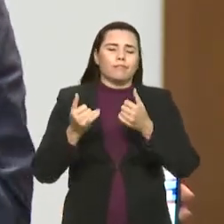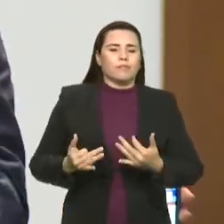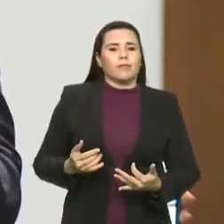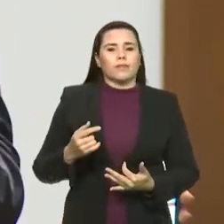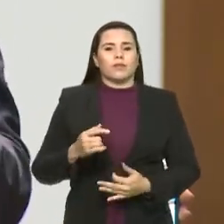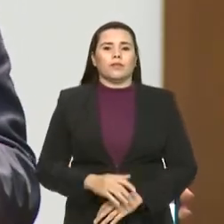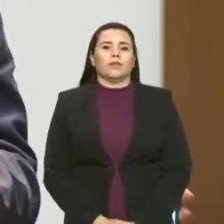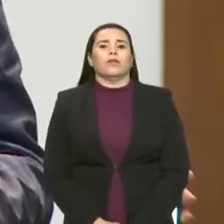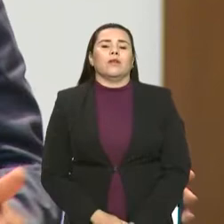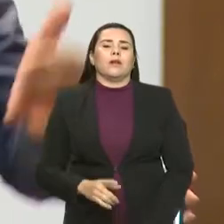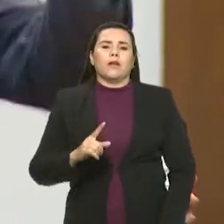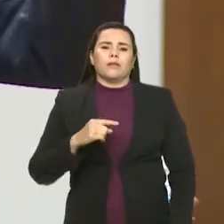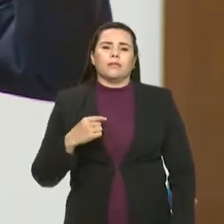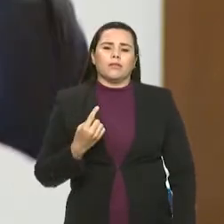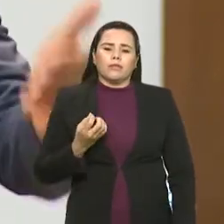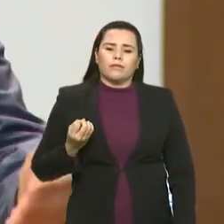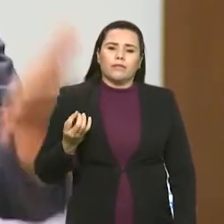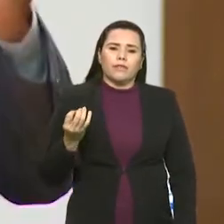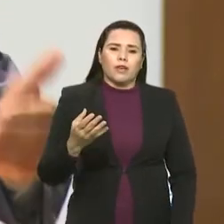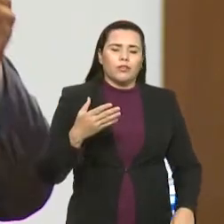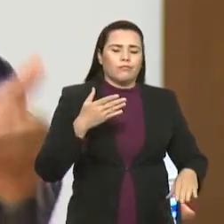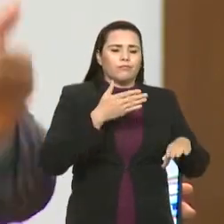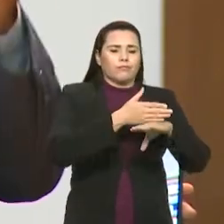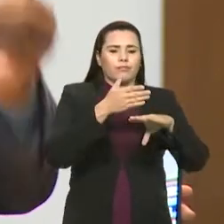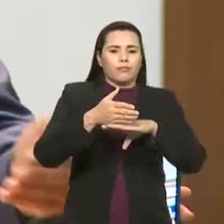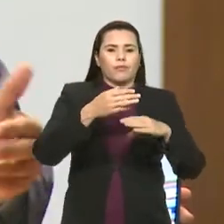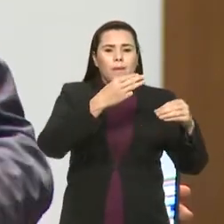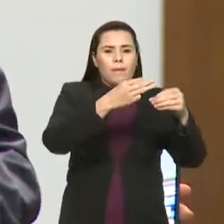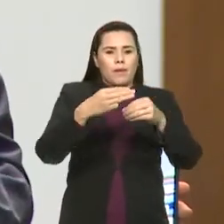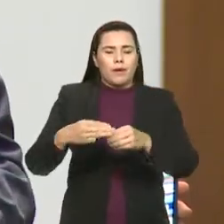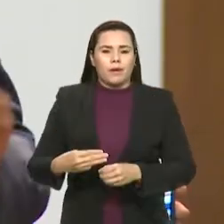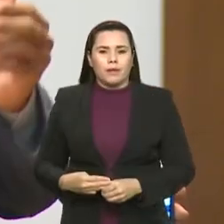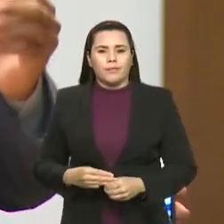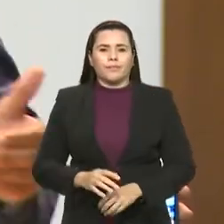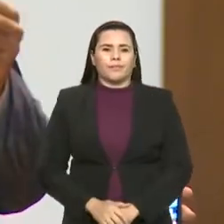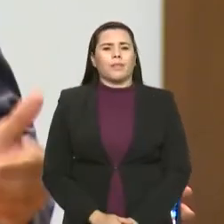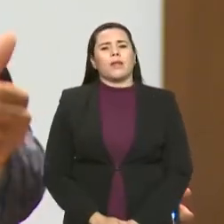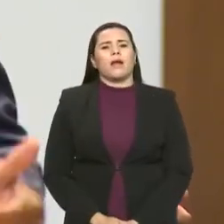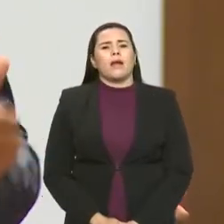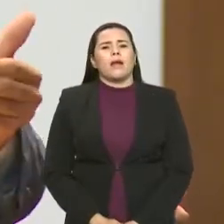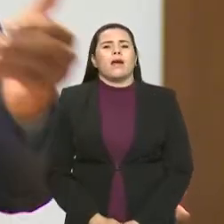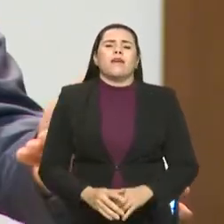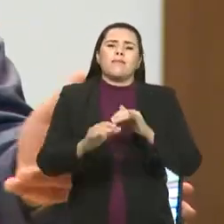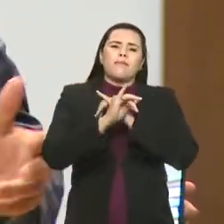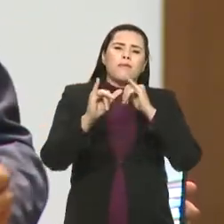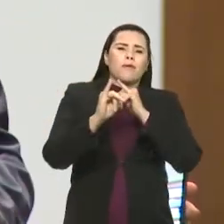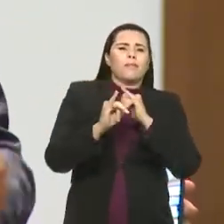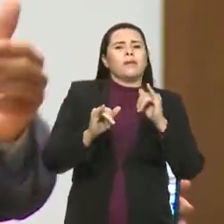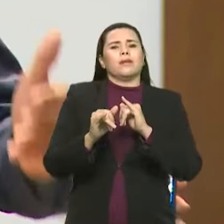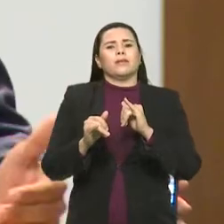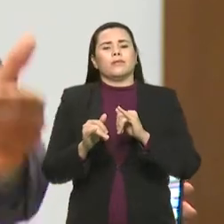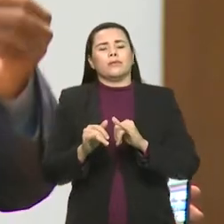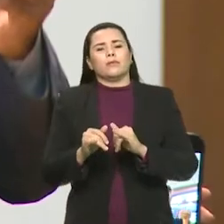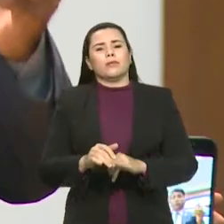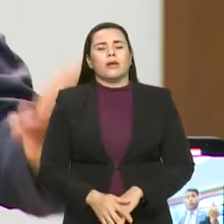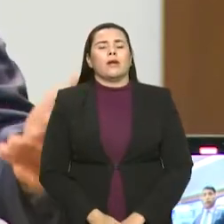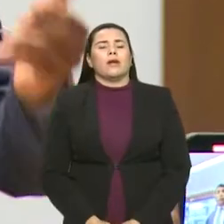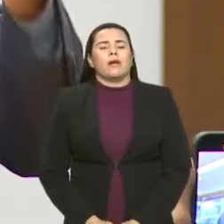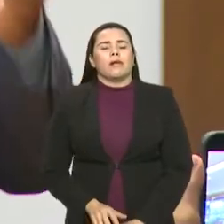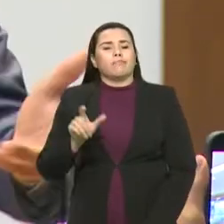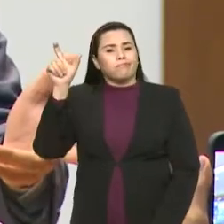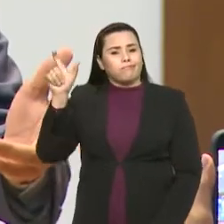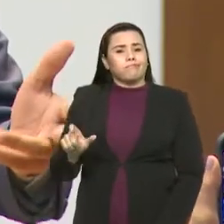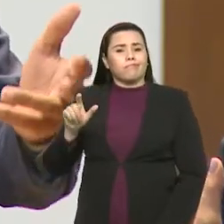esperança, percorrendo o Maranhão, levando o nome do Dr. Laésio Bonfim, para que as pessoas possam conhecer, para que as